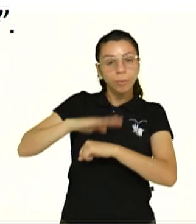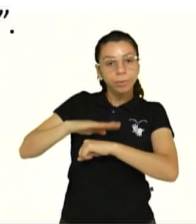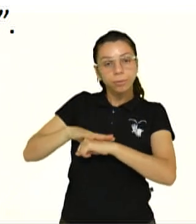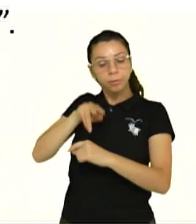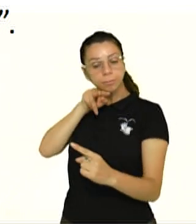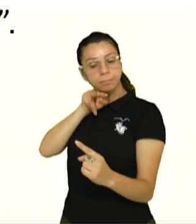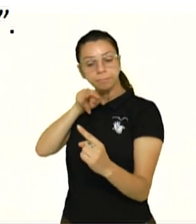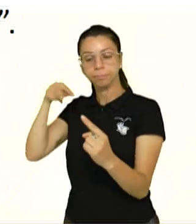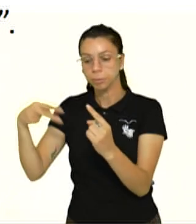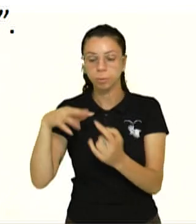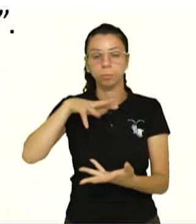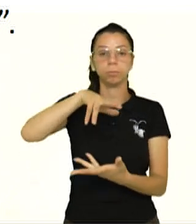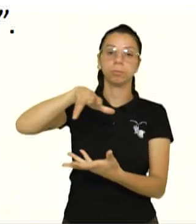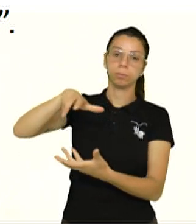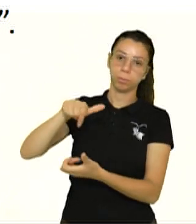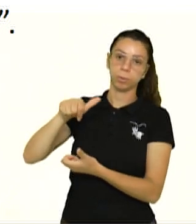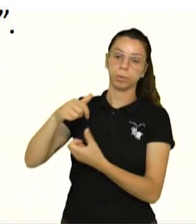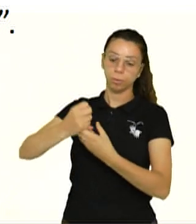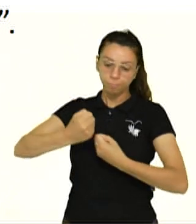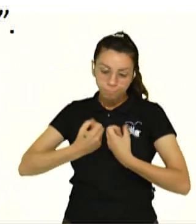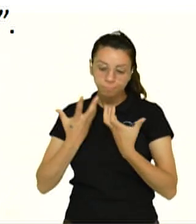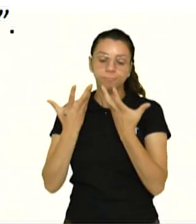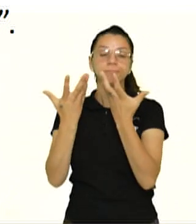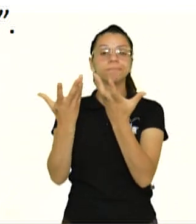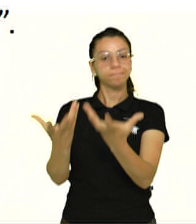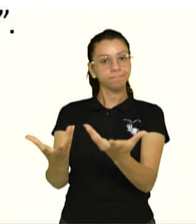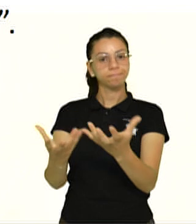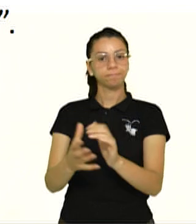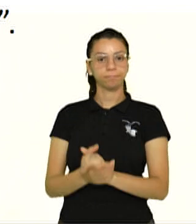maneira com a qual eu sinto esse mundo.